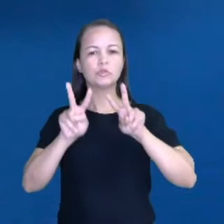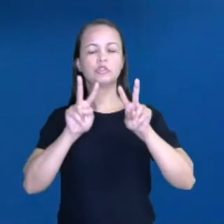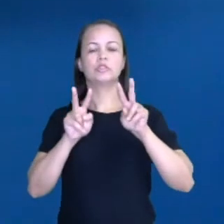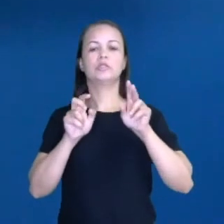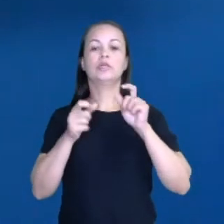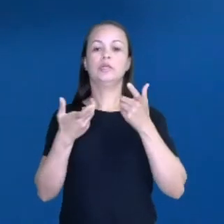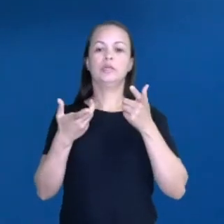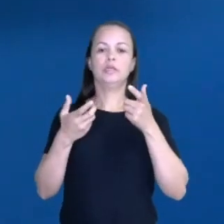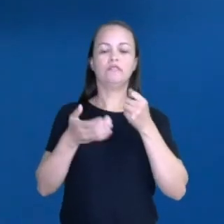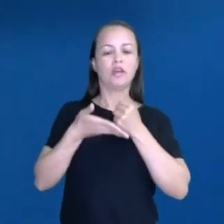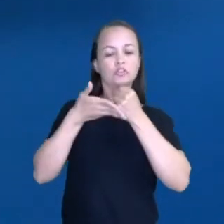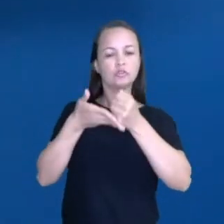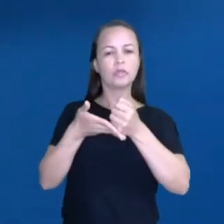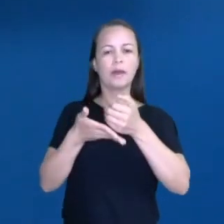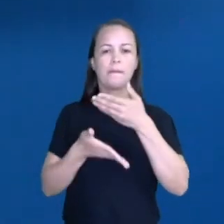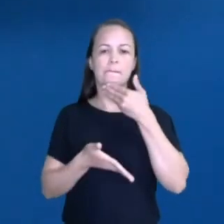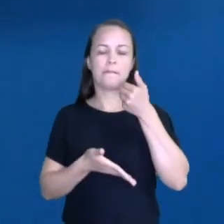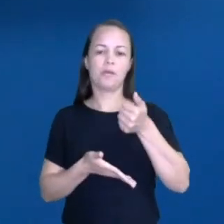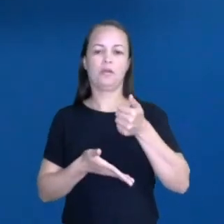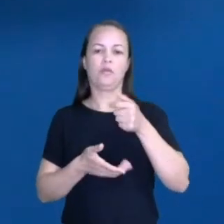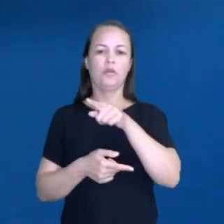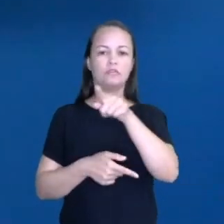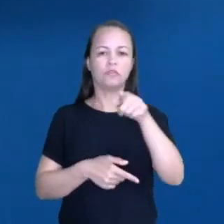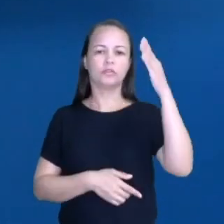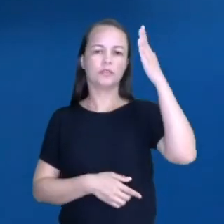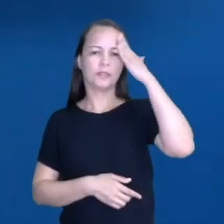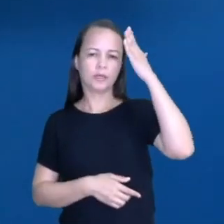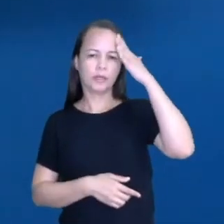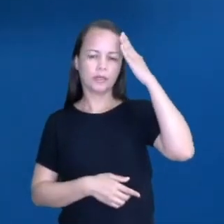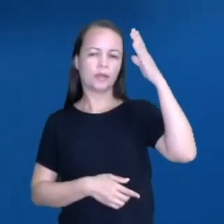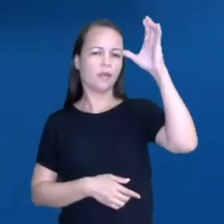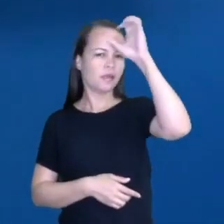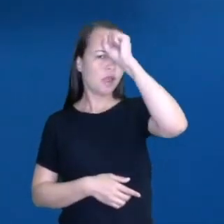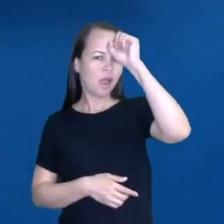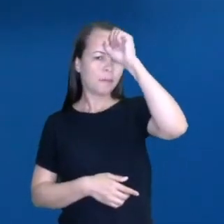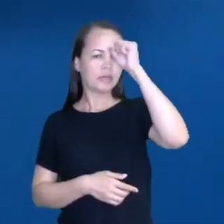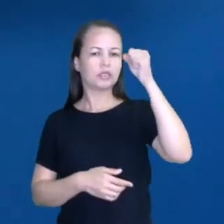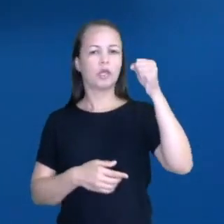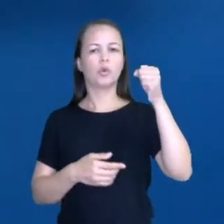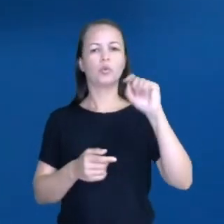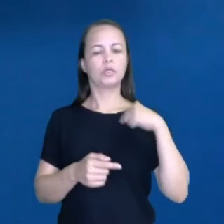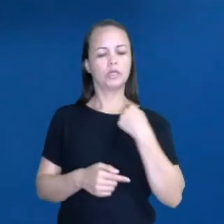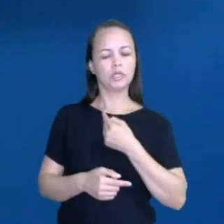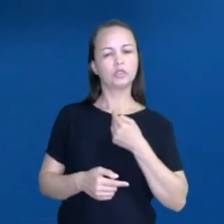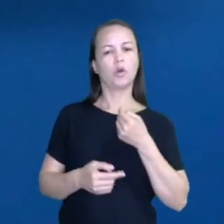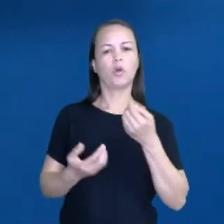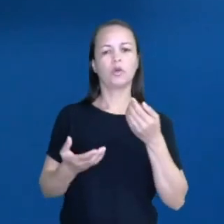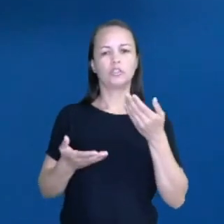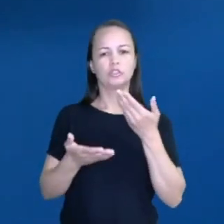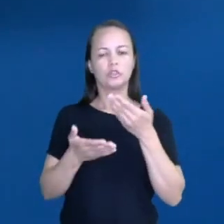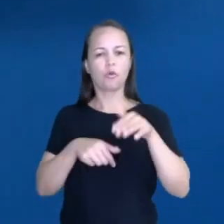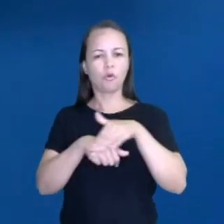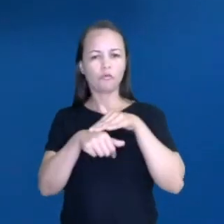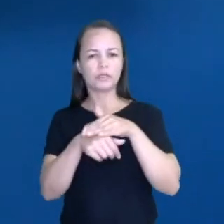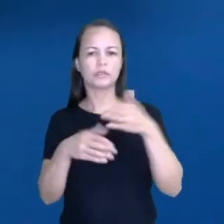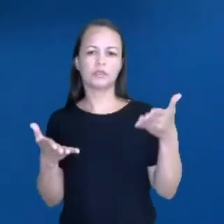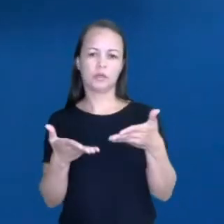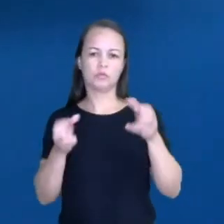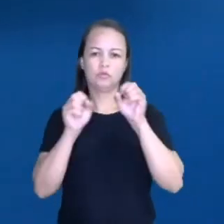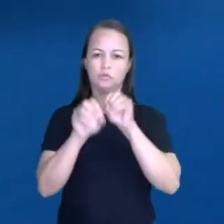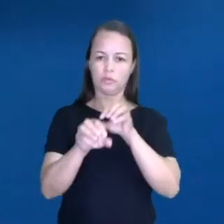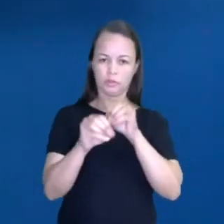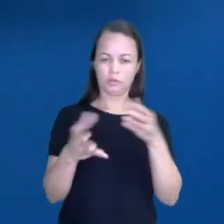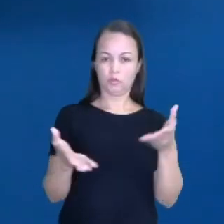possam compreender, né, e aprender o que a gente falou hoje, que nós abordamos, tá certo? Todo o nosso